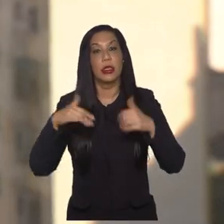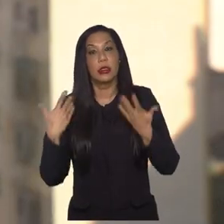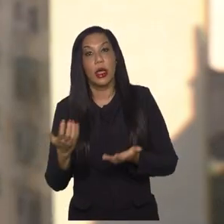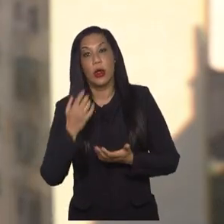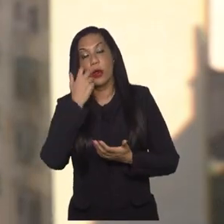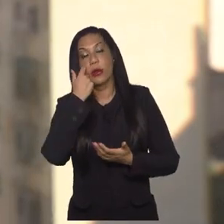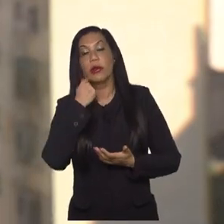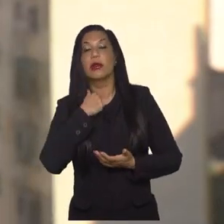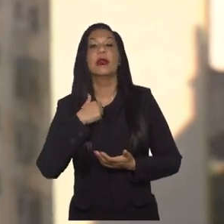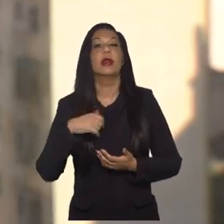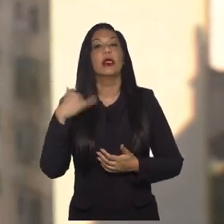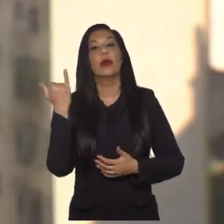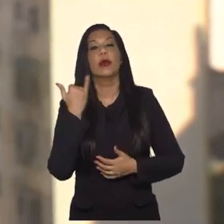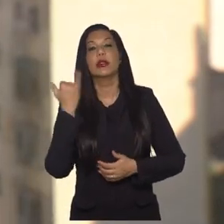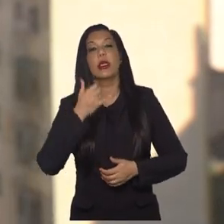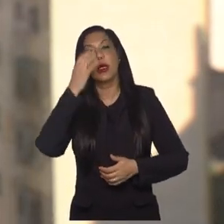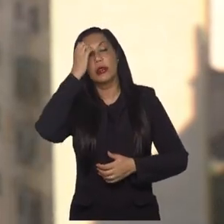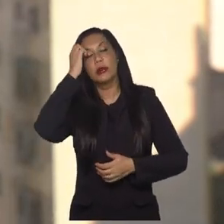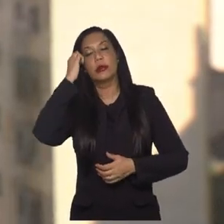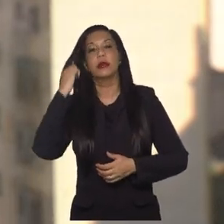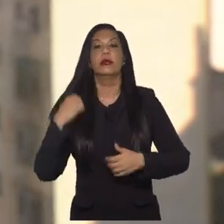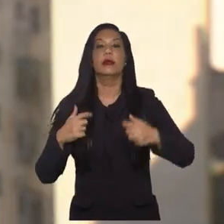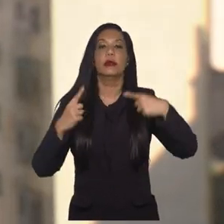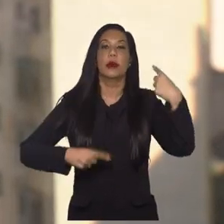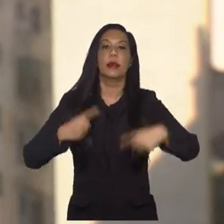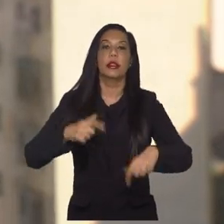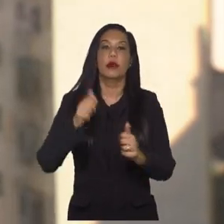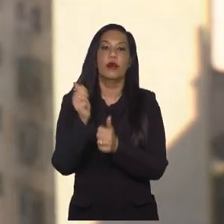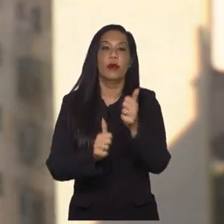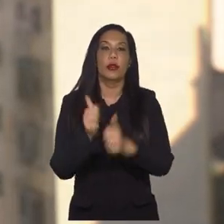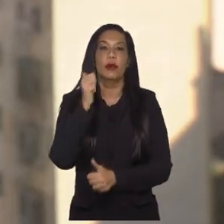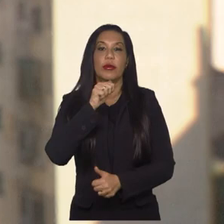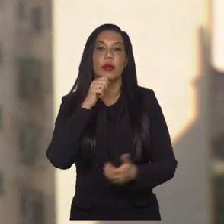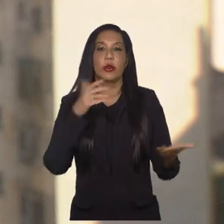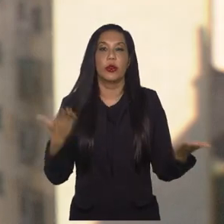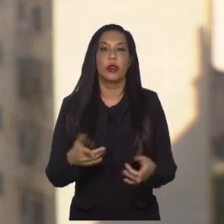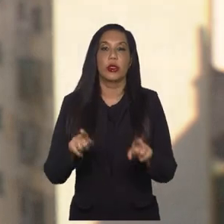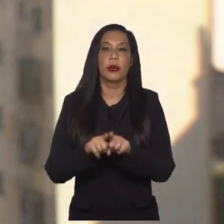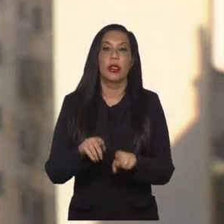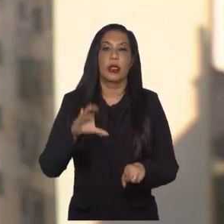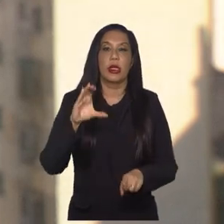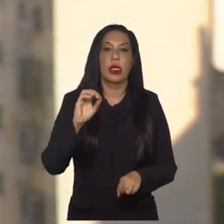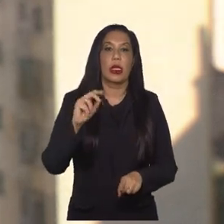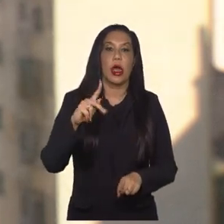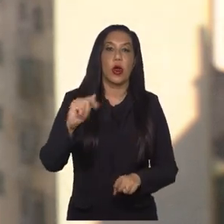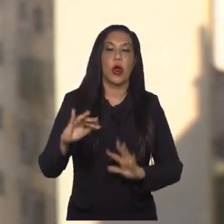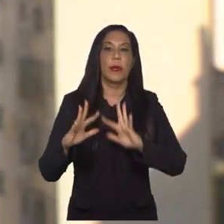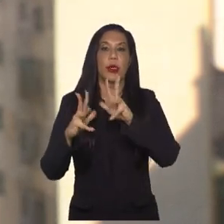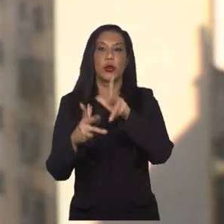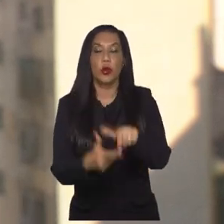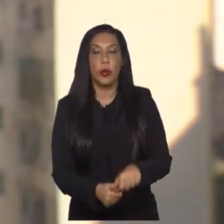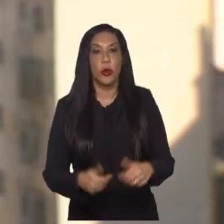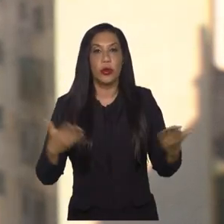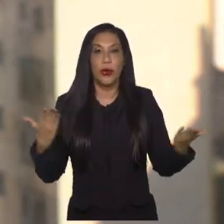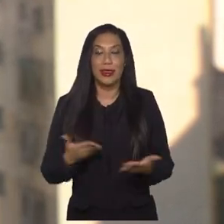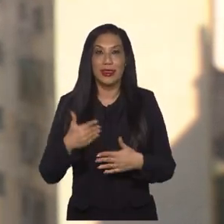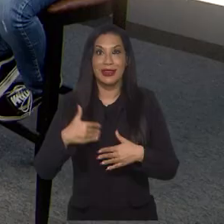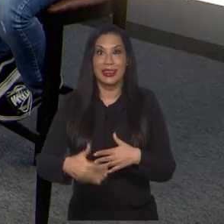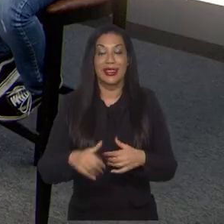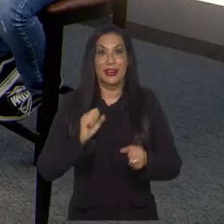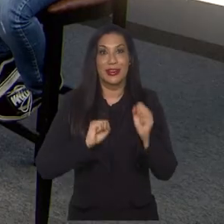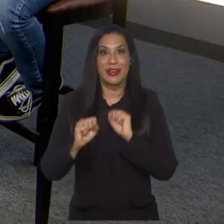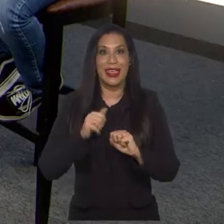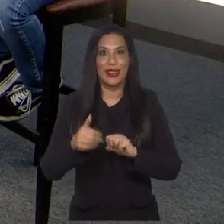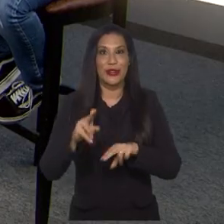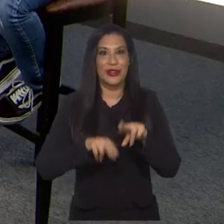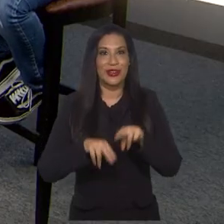é importantíssimo a gente debater sobre o futebol feminino hoje e, principalmente, nessa Copa do Mundo. Então, é só a expectativa. Eu não vejo logo a hora de chegar de 20 de julho. É